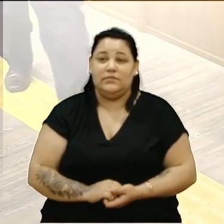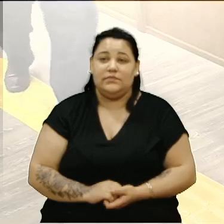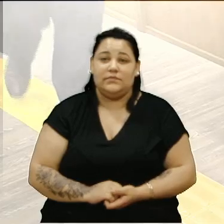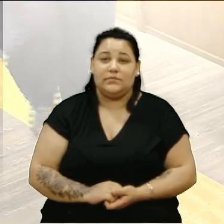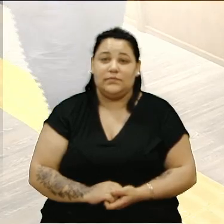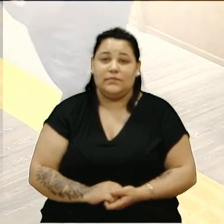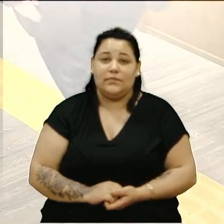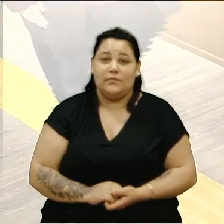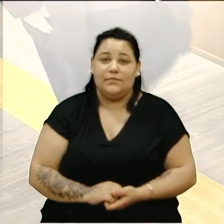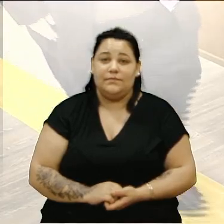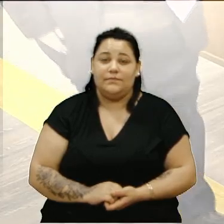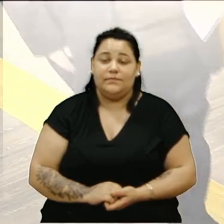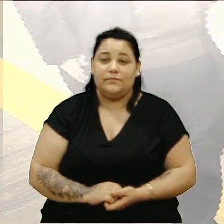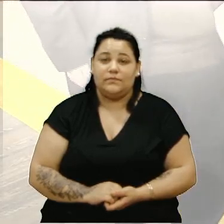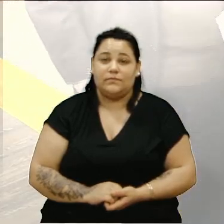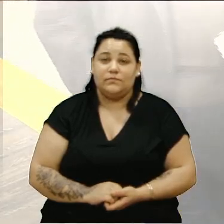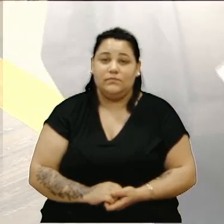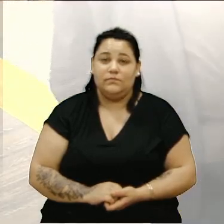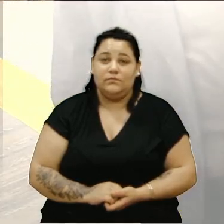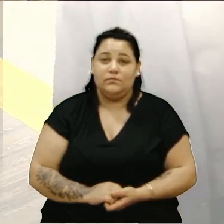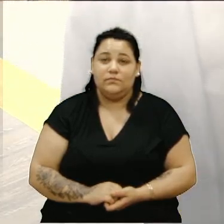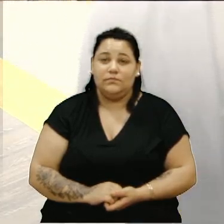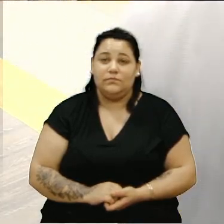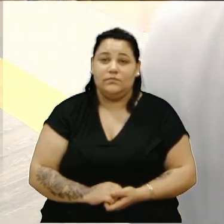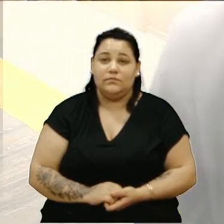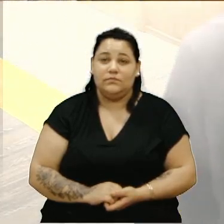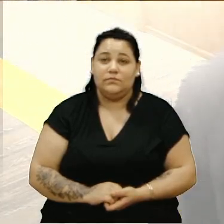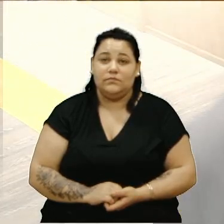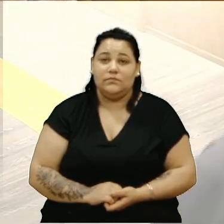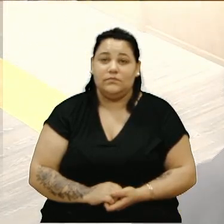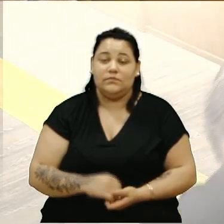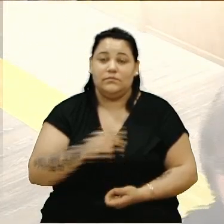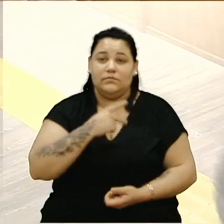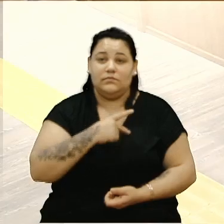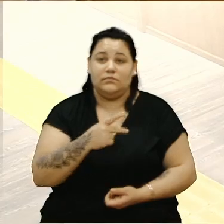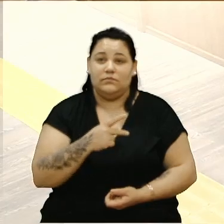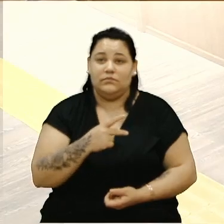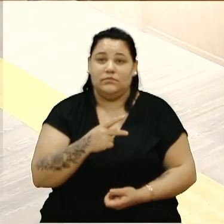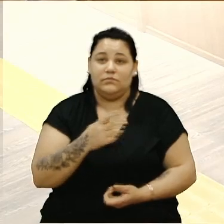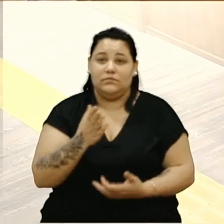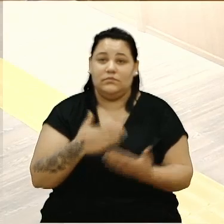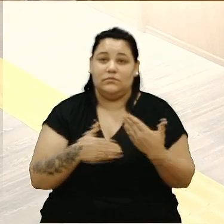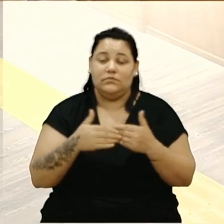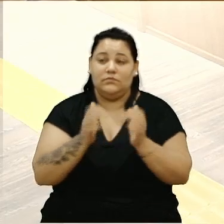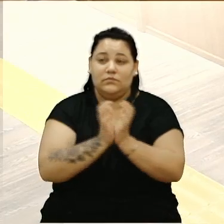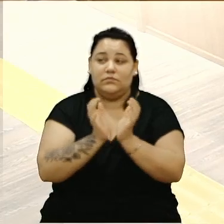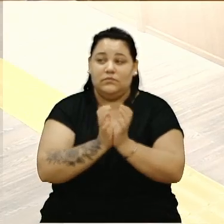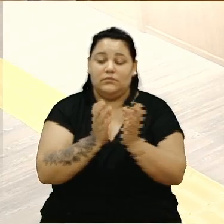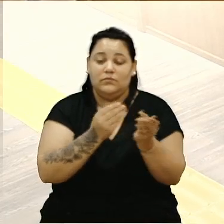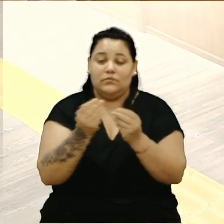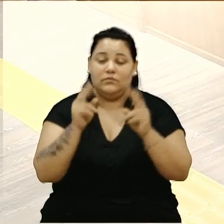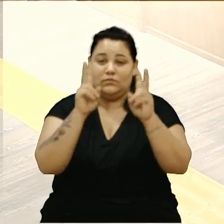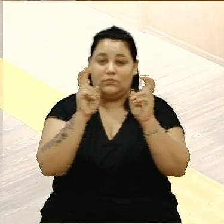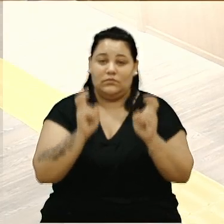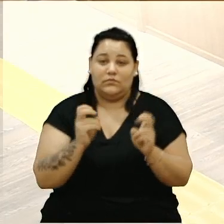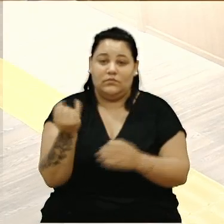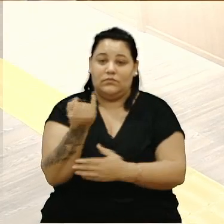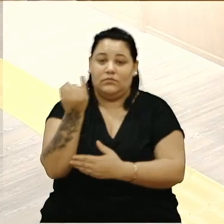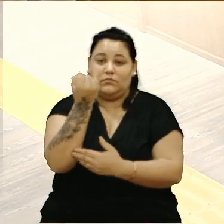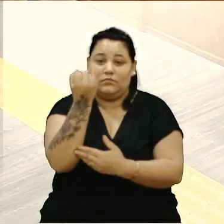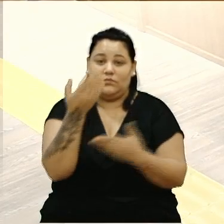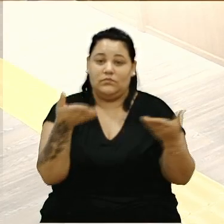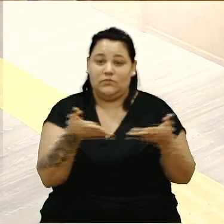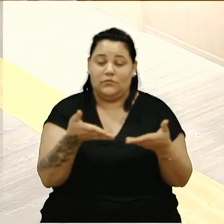vereador Zé D'Ambrosio. Senhora presidente, nobres colegas, muitos assuntos importantes hoje,